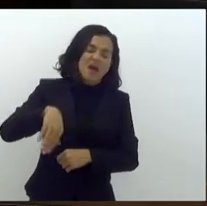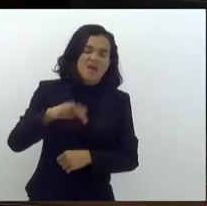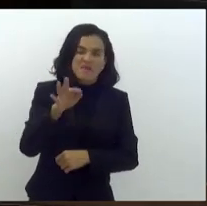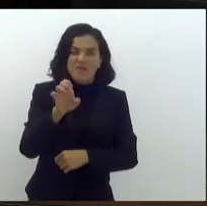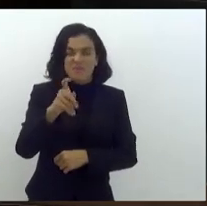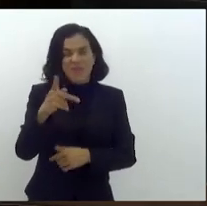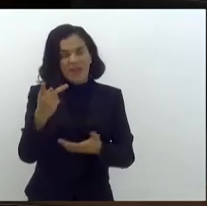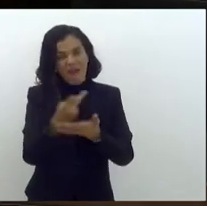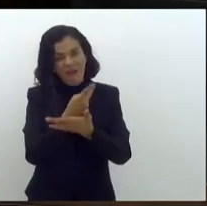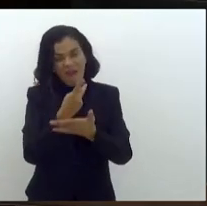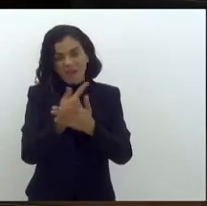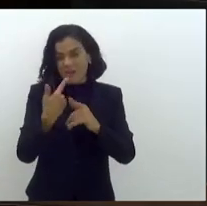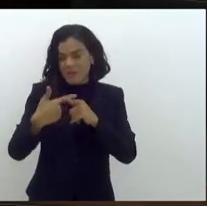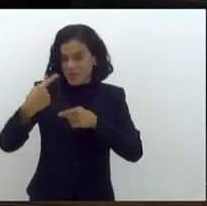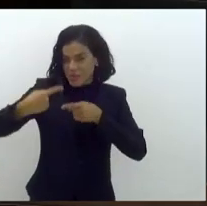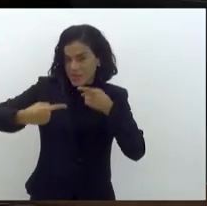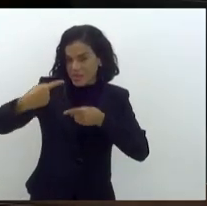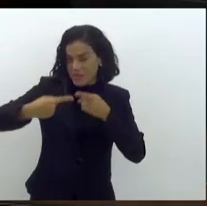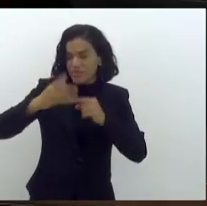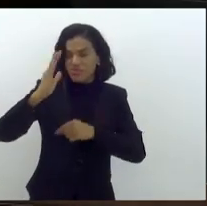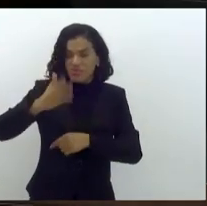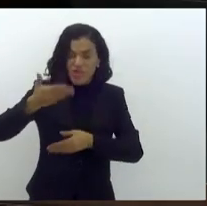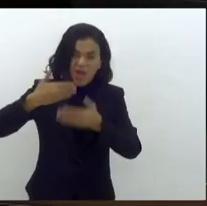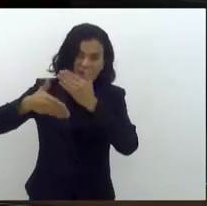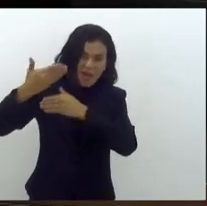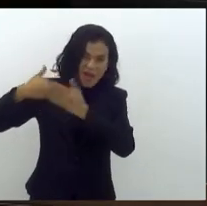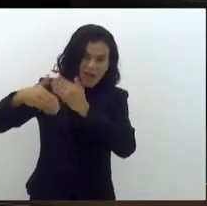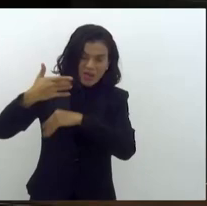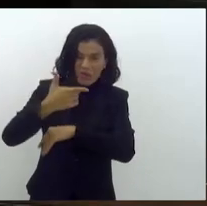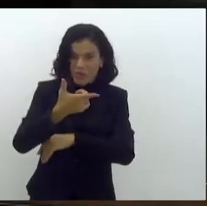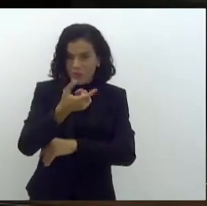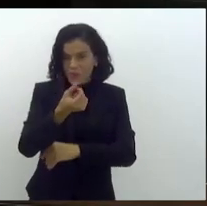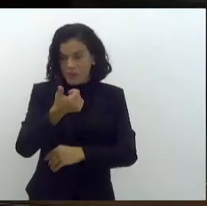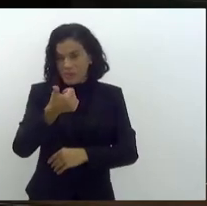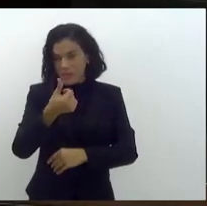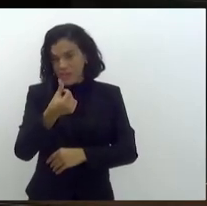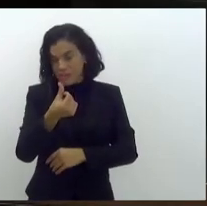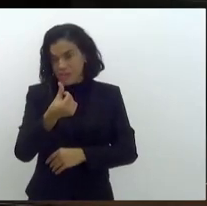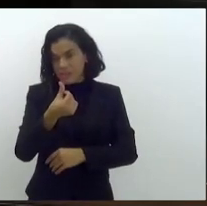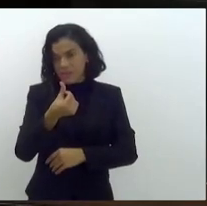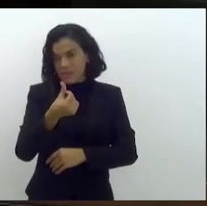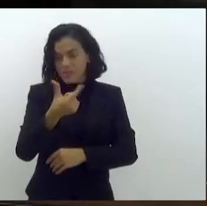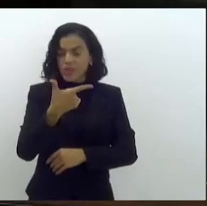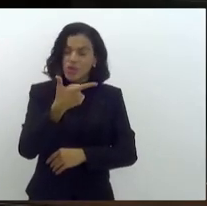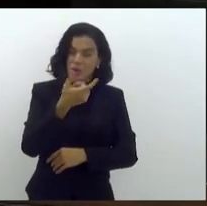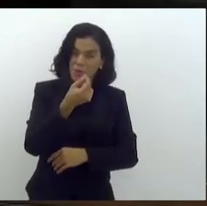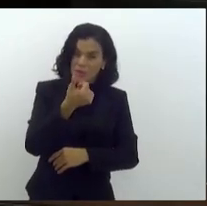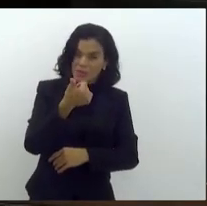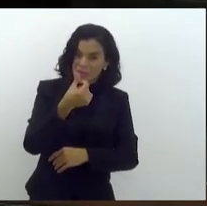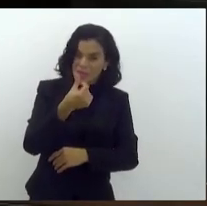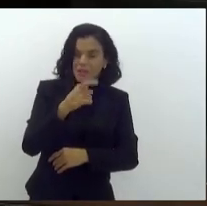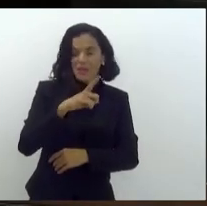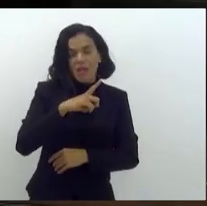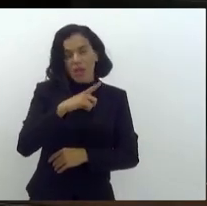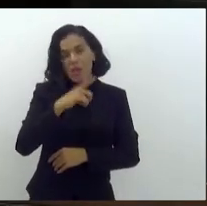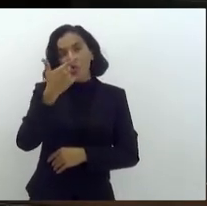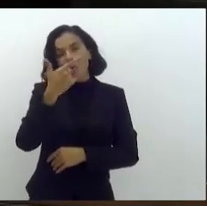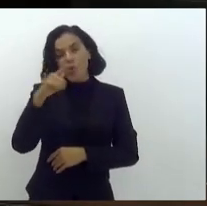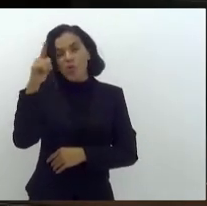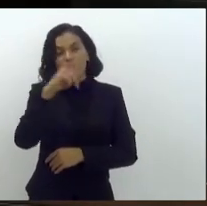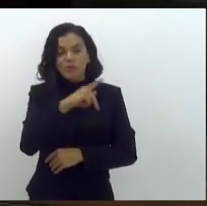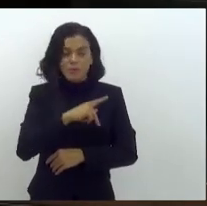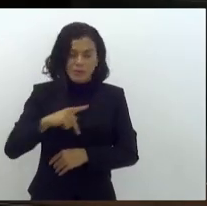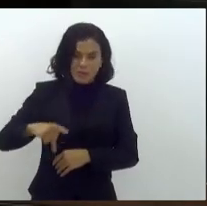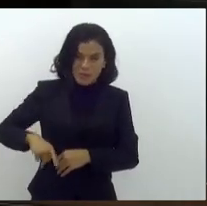errado porque esse debate já tá acontecendo desde 2016 bom desde 2016 nós temos outro presidente da Câmara